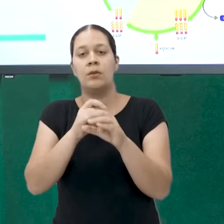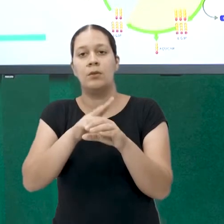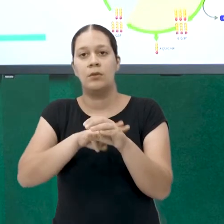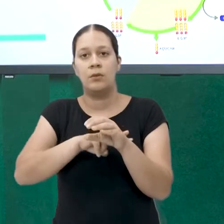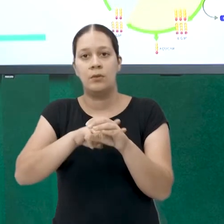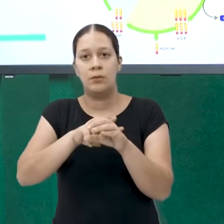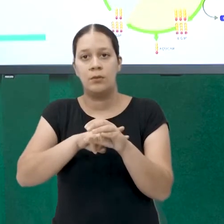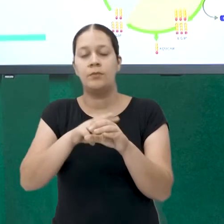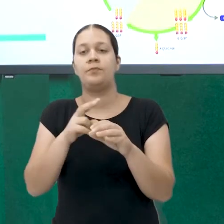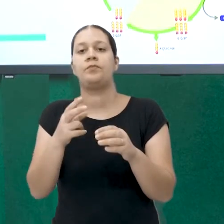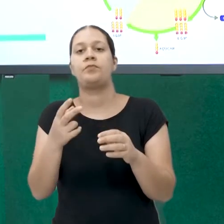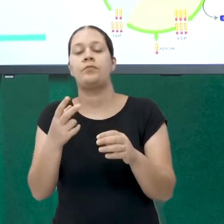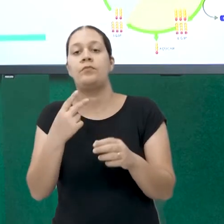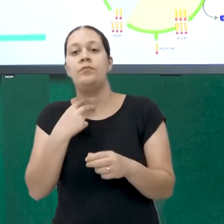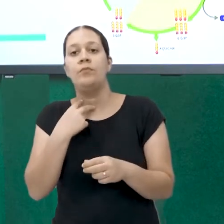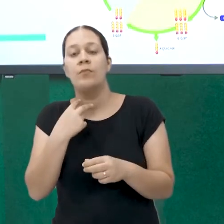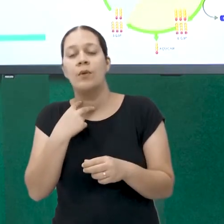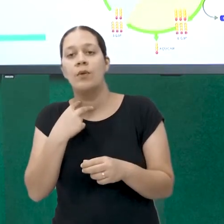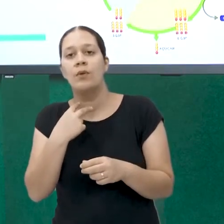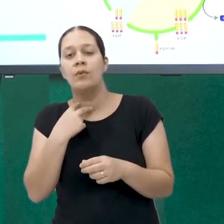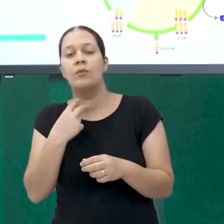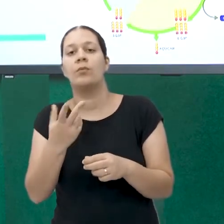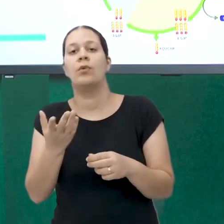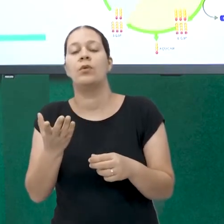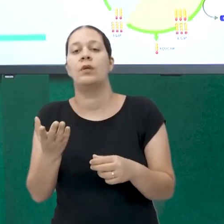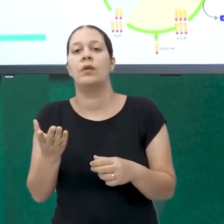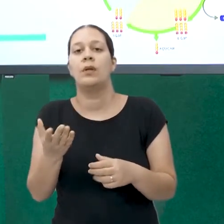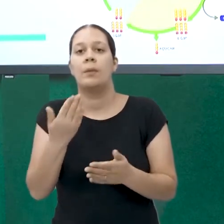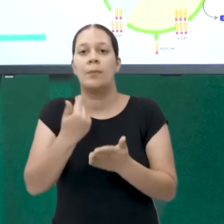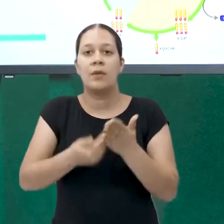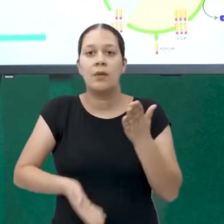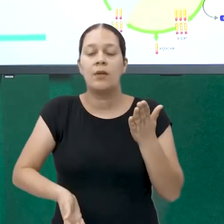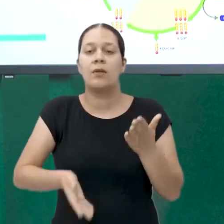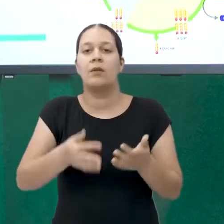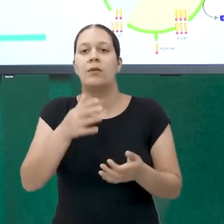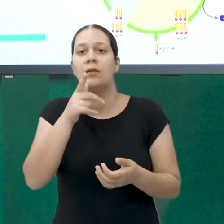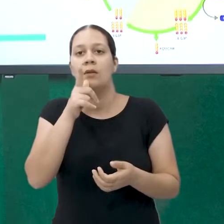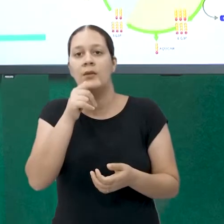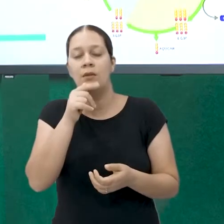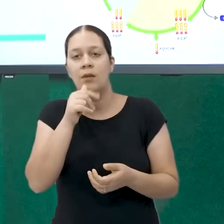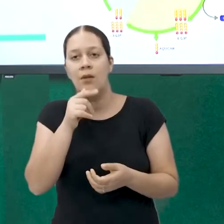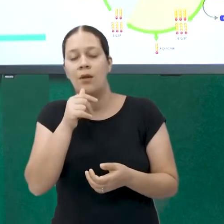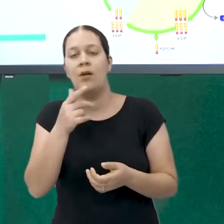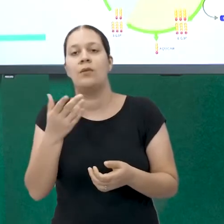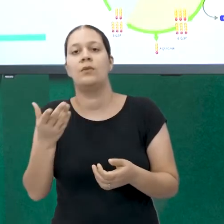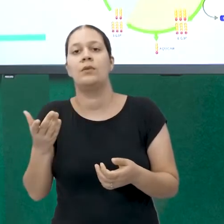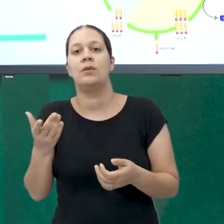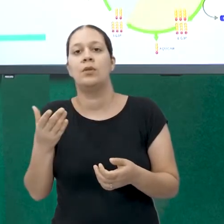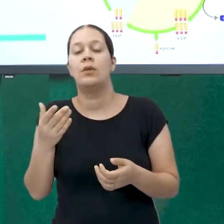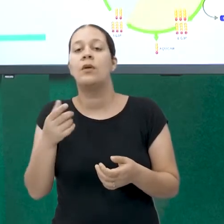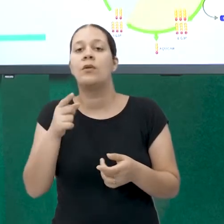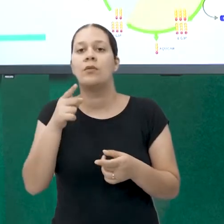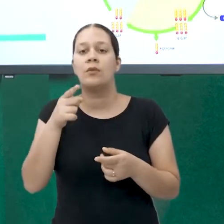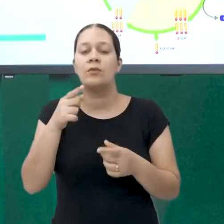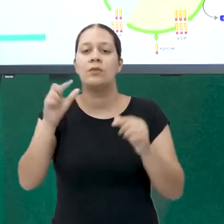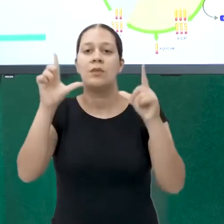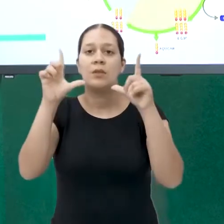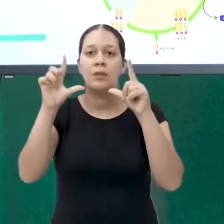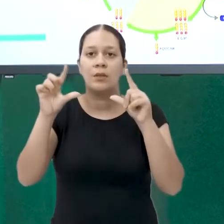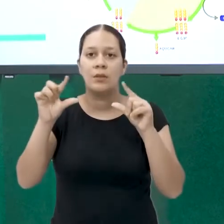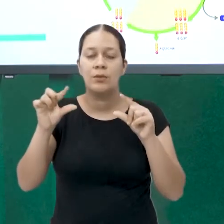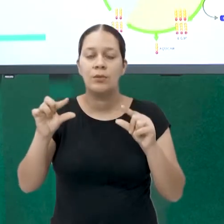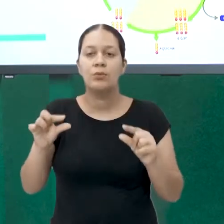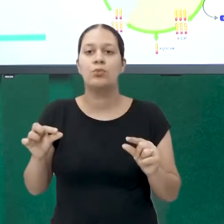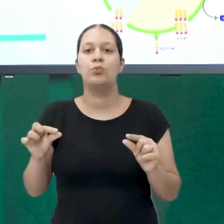nos estômatos, tá? O estômago não pode ficar muito aberto, senão você perde vapor de água para fora, tem que fechar, mas aí se fechar, você